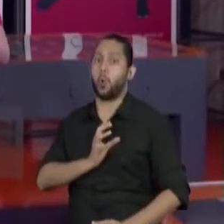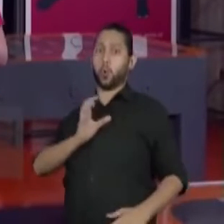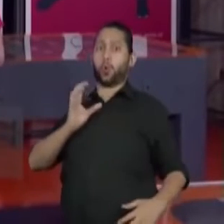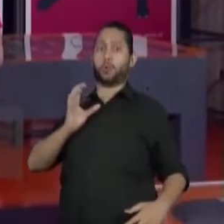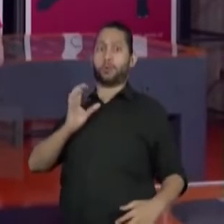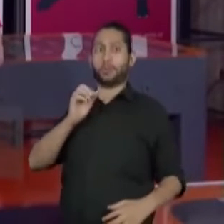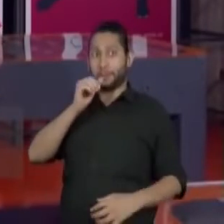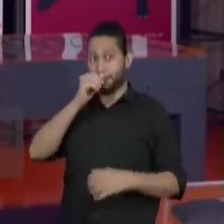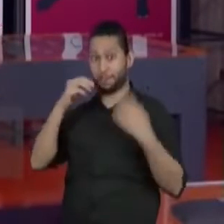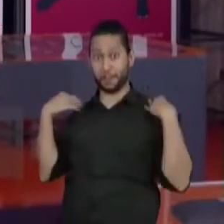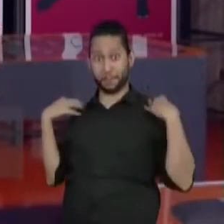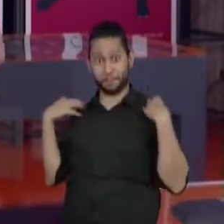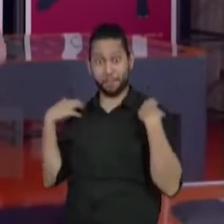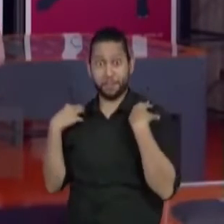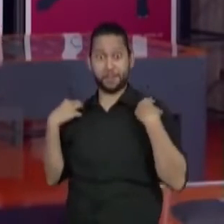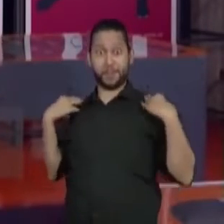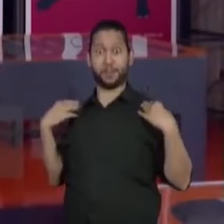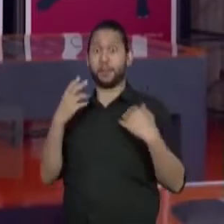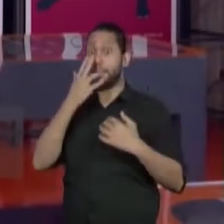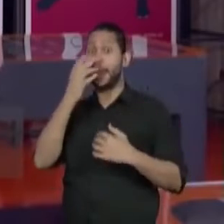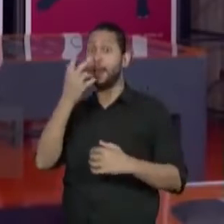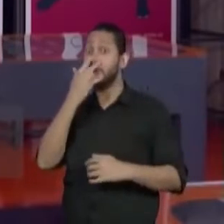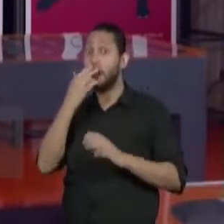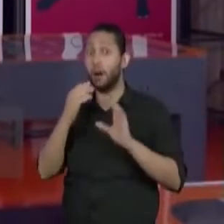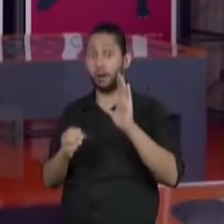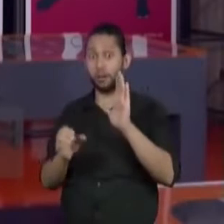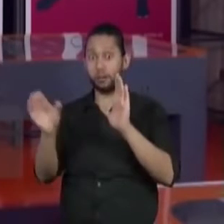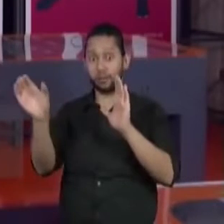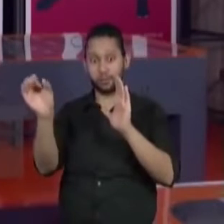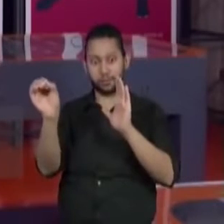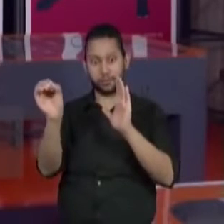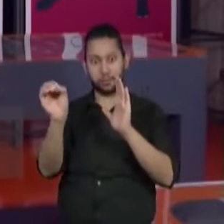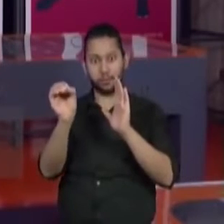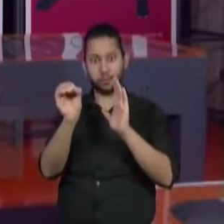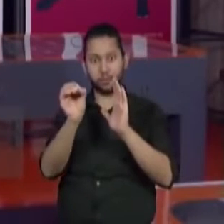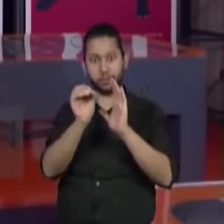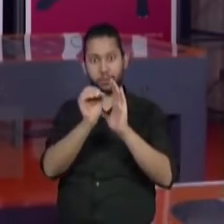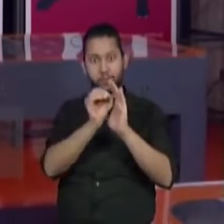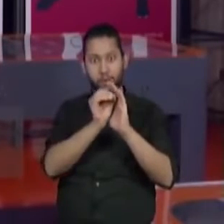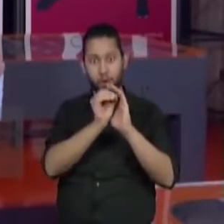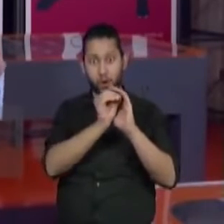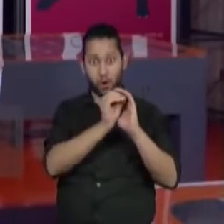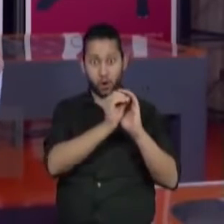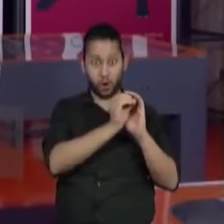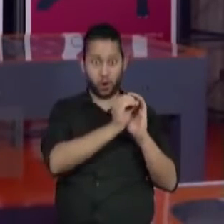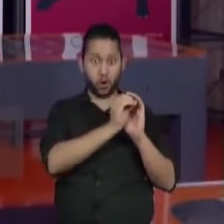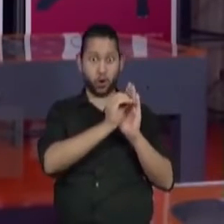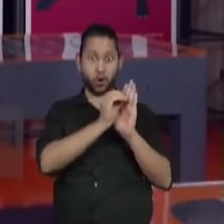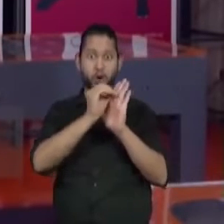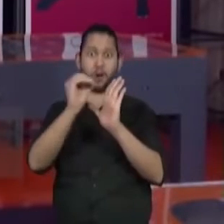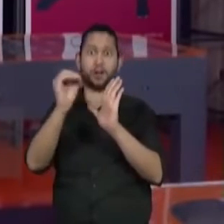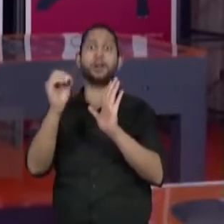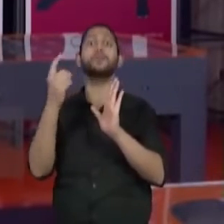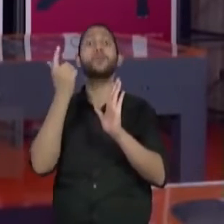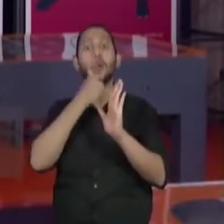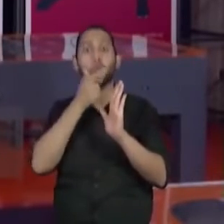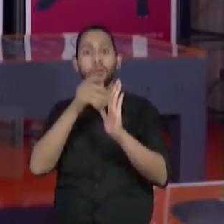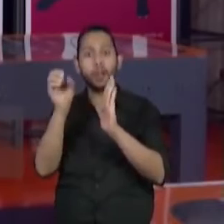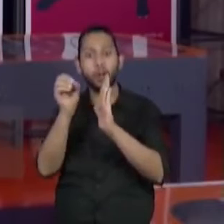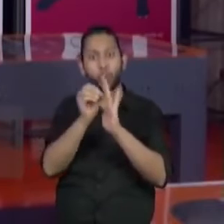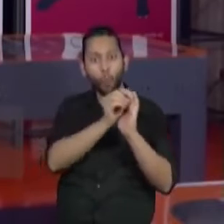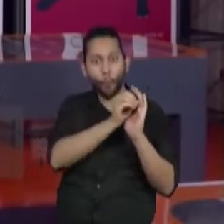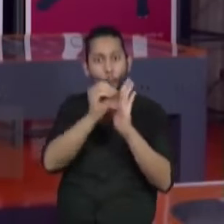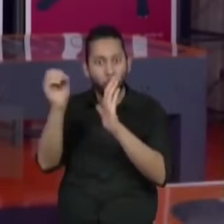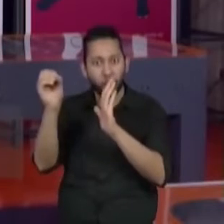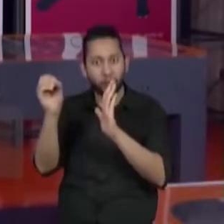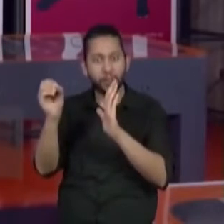frente, fazendo uma concha. Isso que eu ia falar, uma conchinha ali para prender a bola, né? E aí a bola, ela dá uma sufocada. Você trouxe a bola